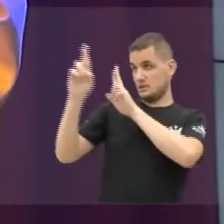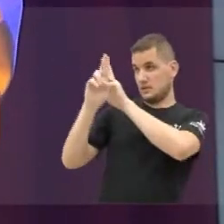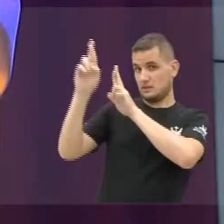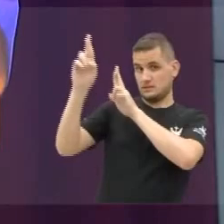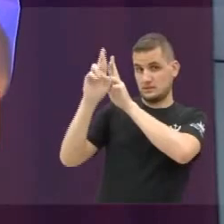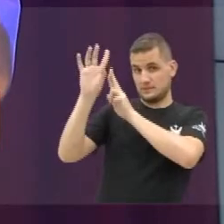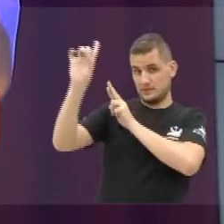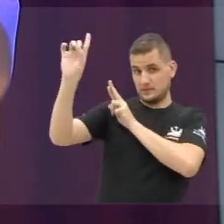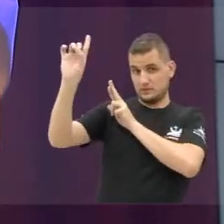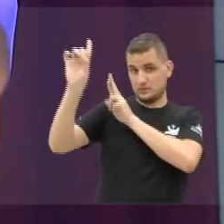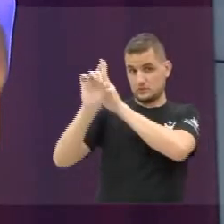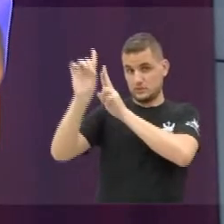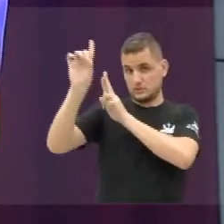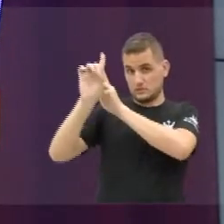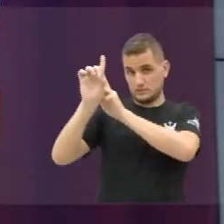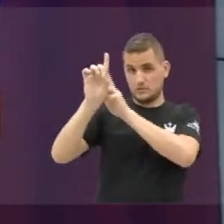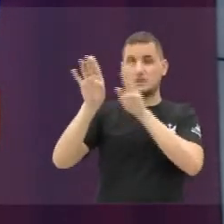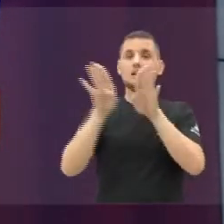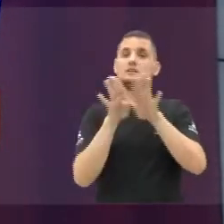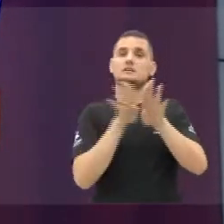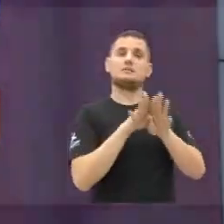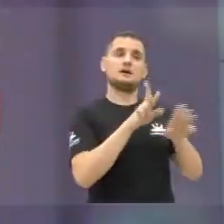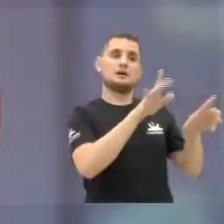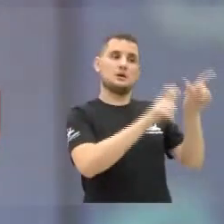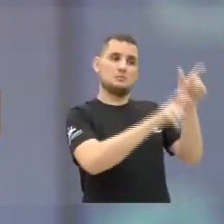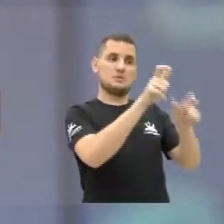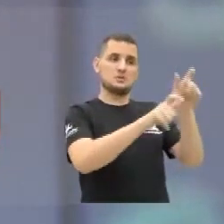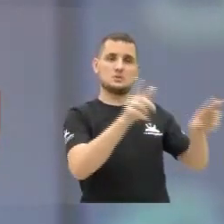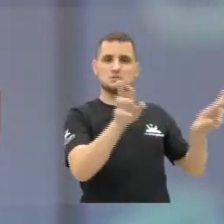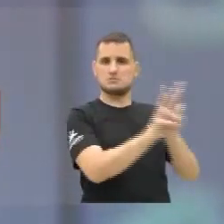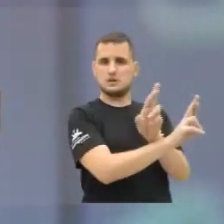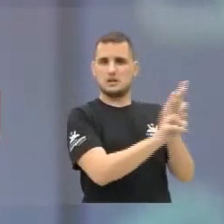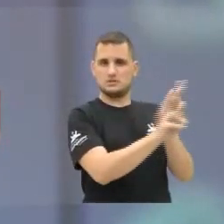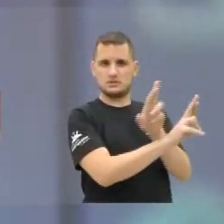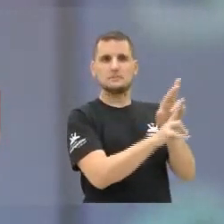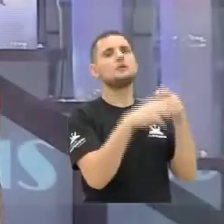Deus e o relacionamento com as pessoas.